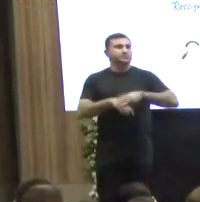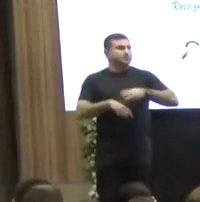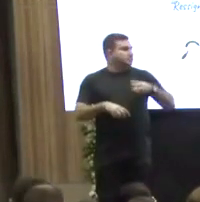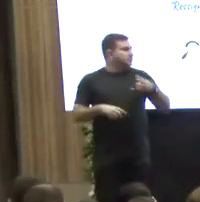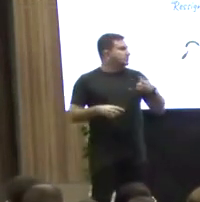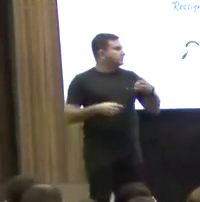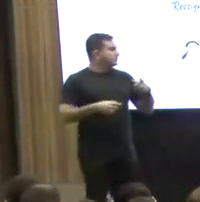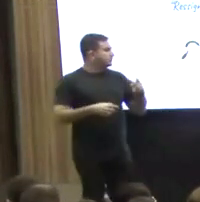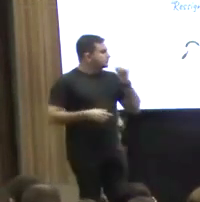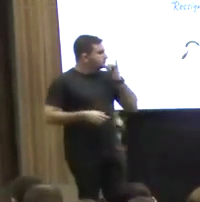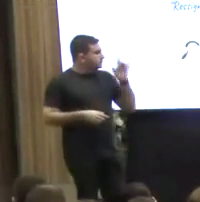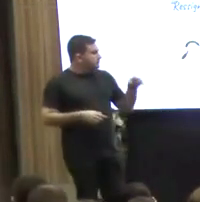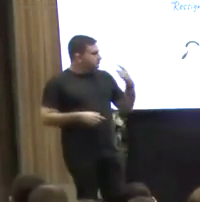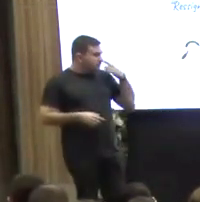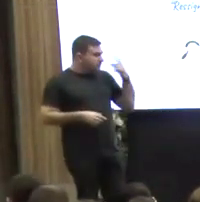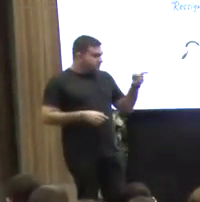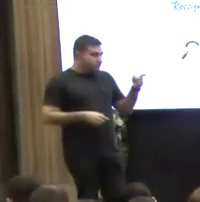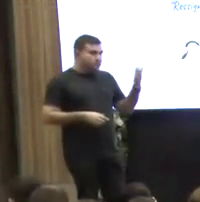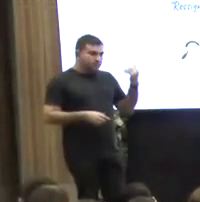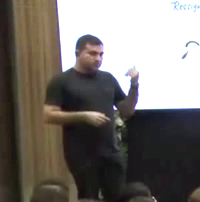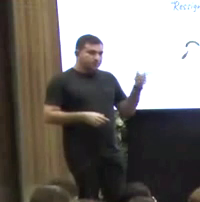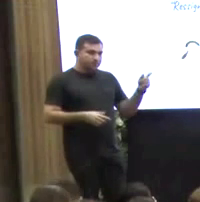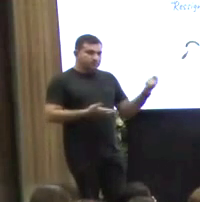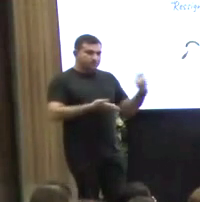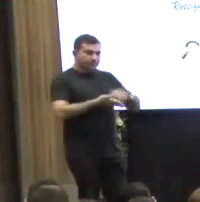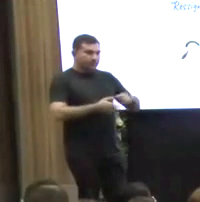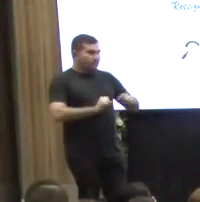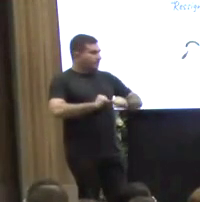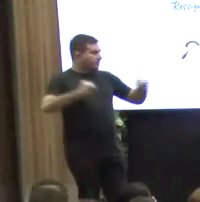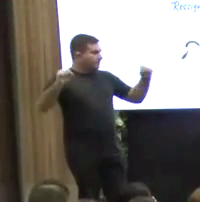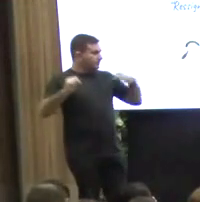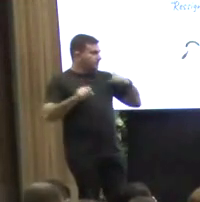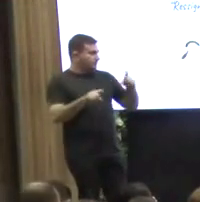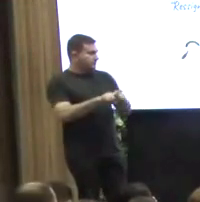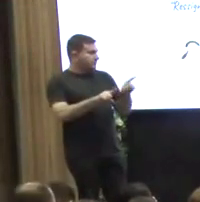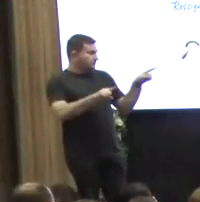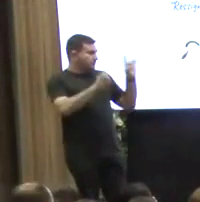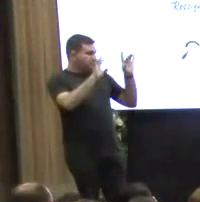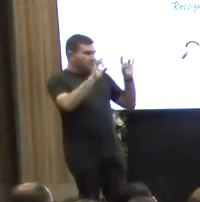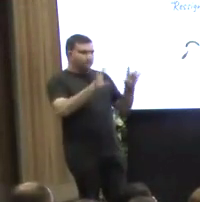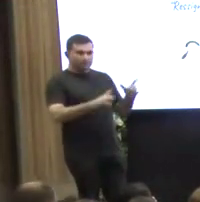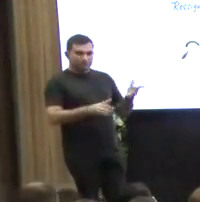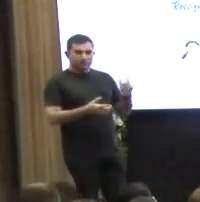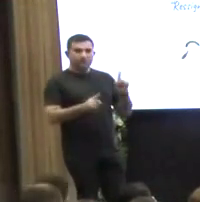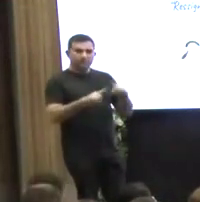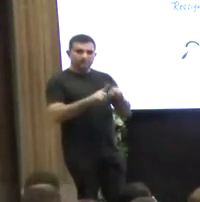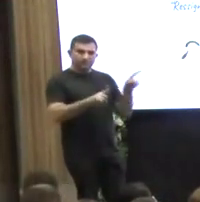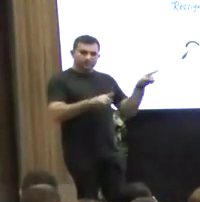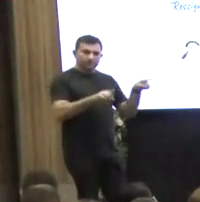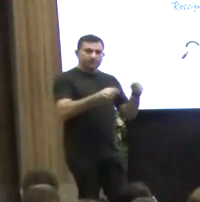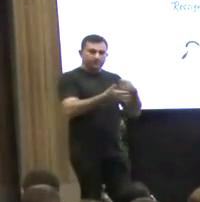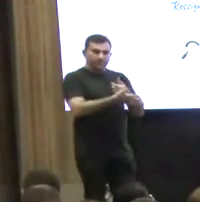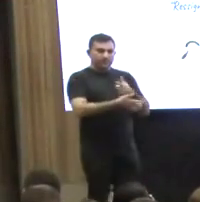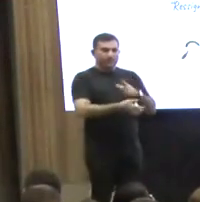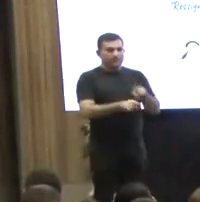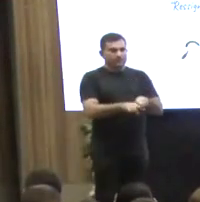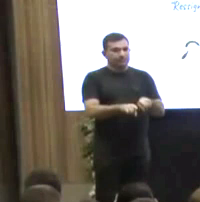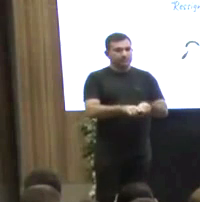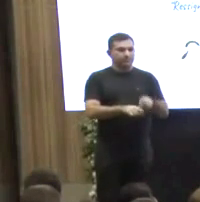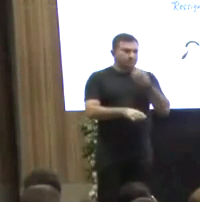verdade, deveria ser universal. Porque enquanto dizer, se eu tenho dó de mim, que a minha dor é muito grande, em vez